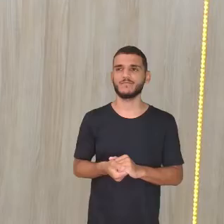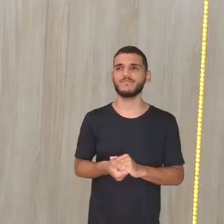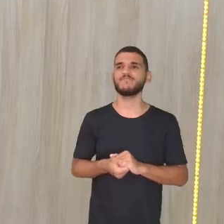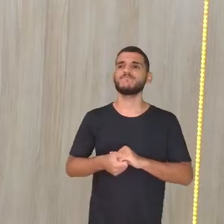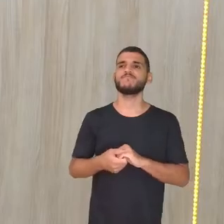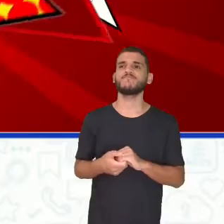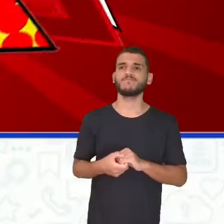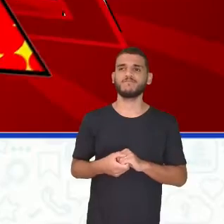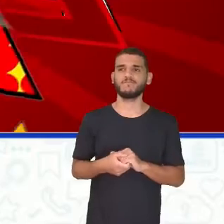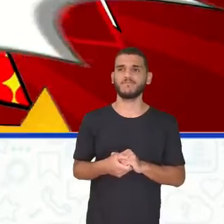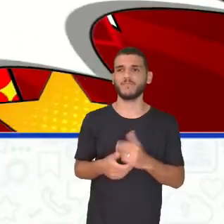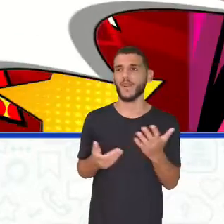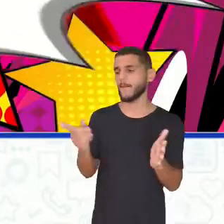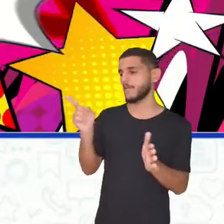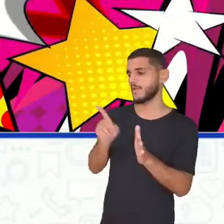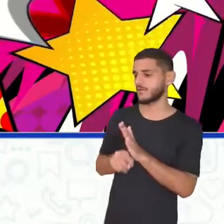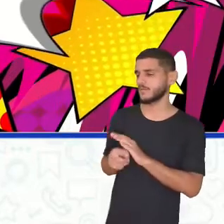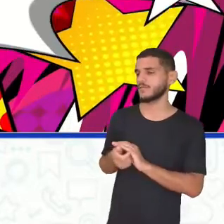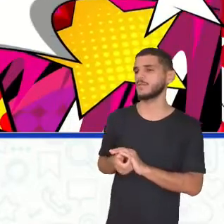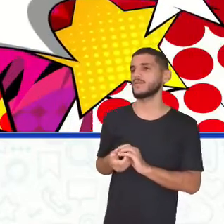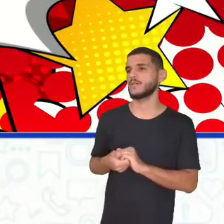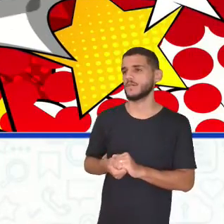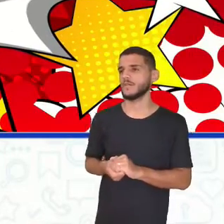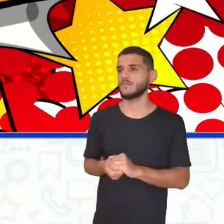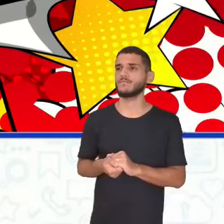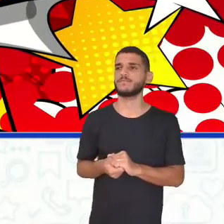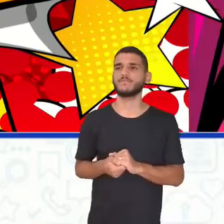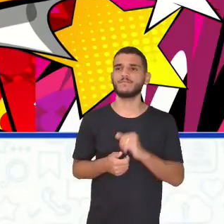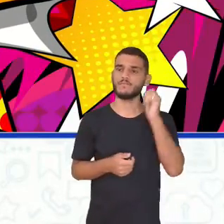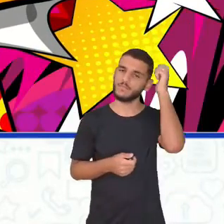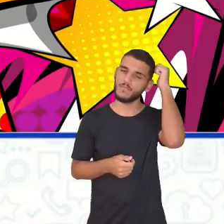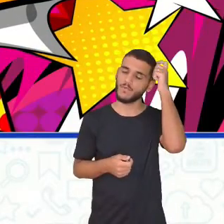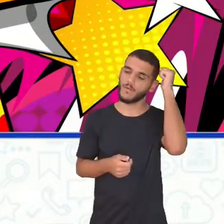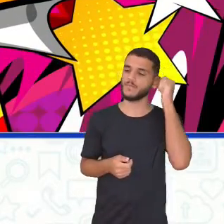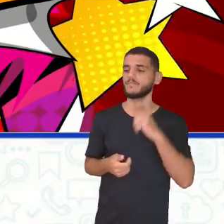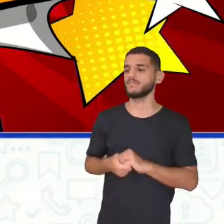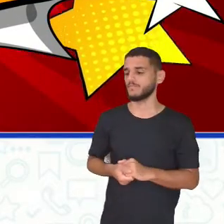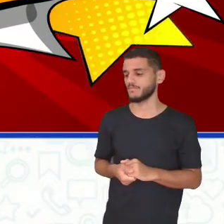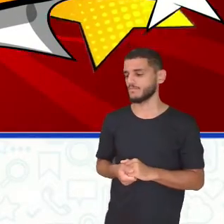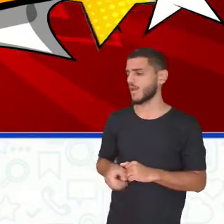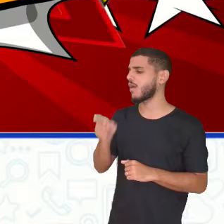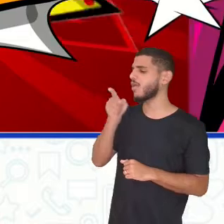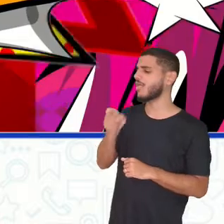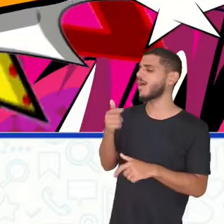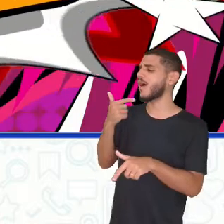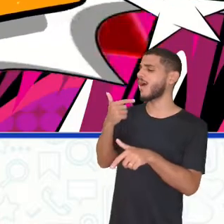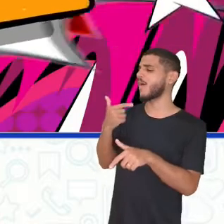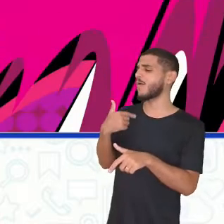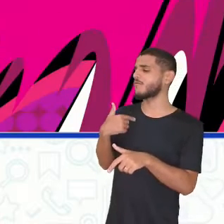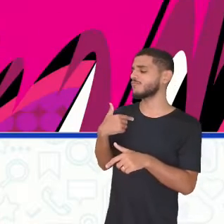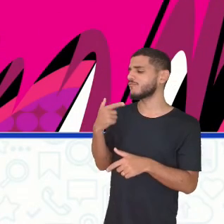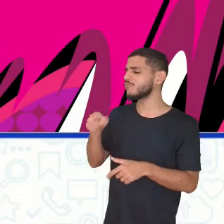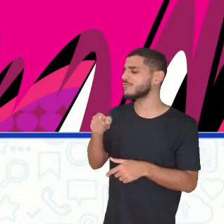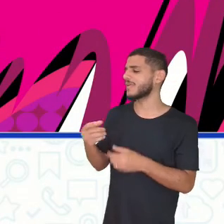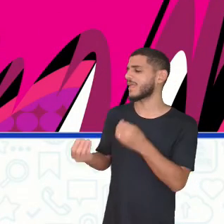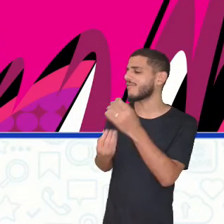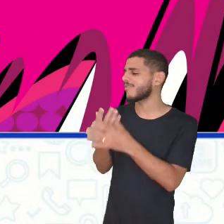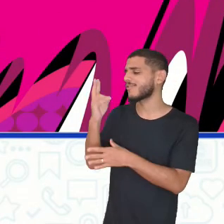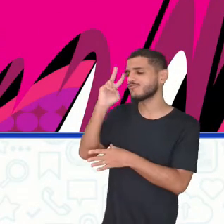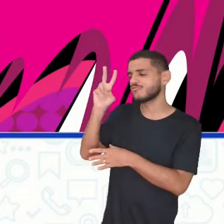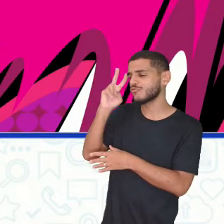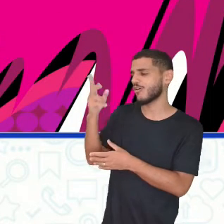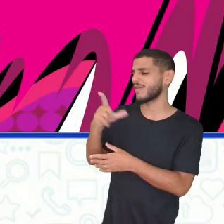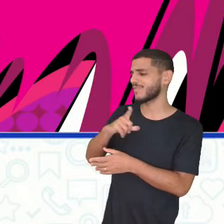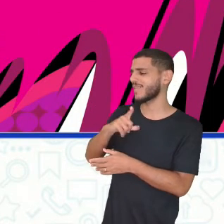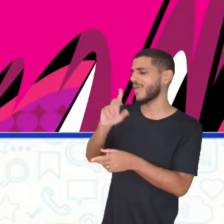Então, seu trabalho, mas nós vemos aqui outra pergunta, não é? Seu trabalho contribui e muito para